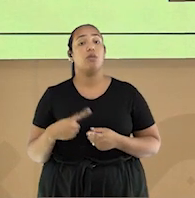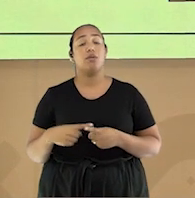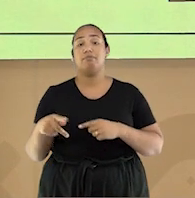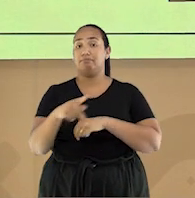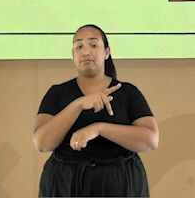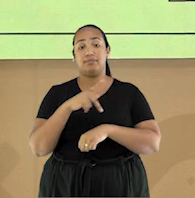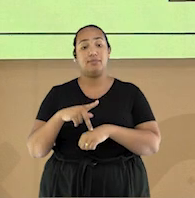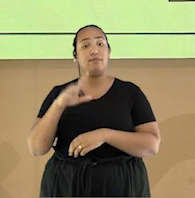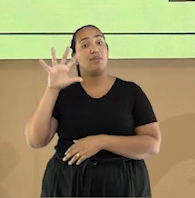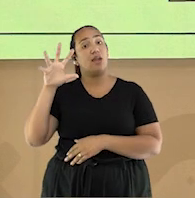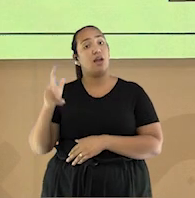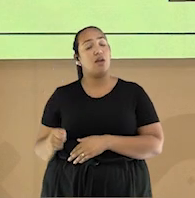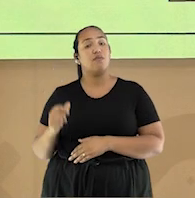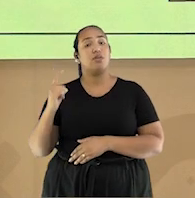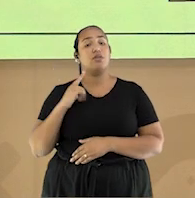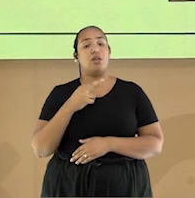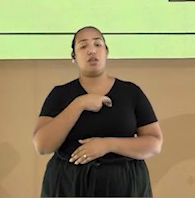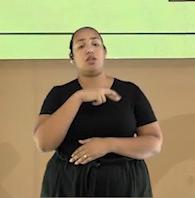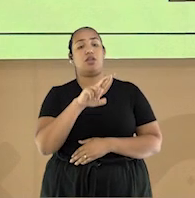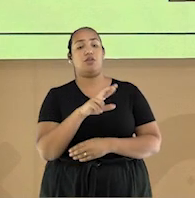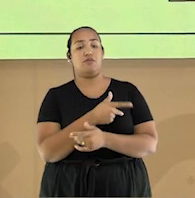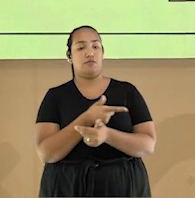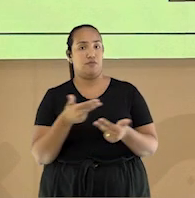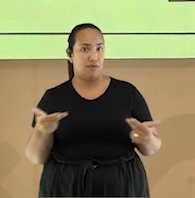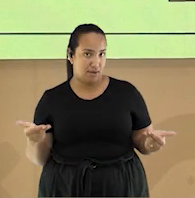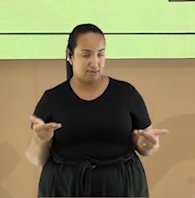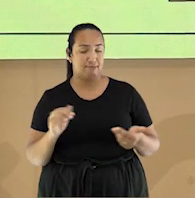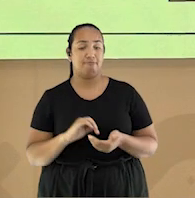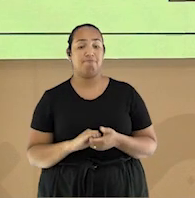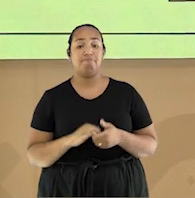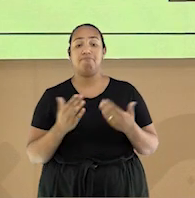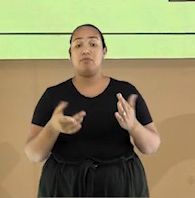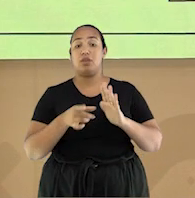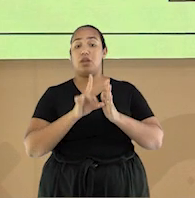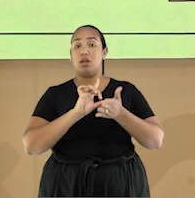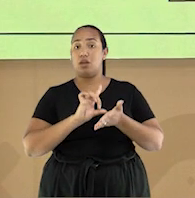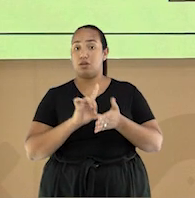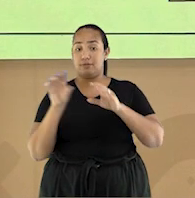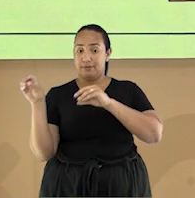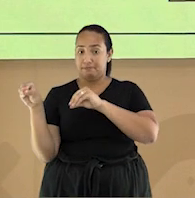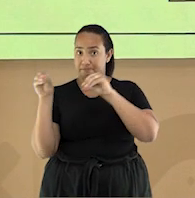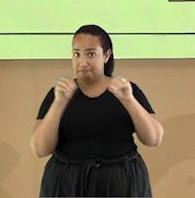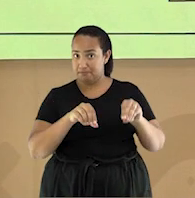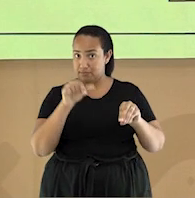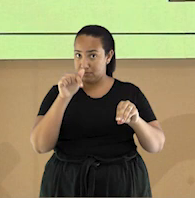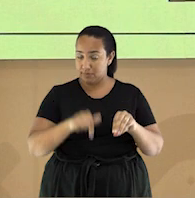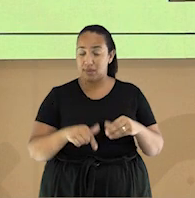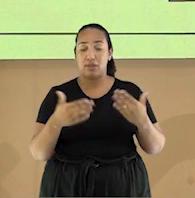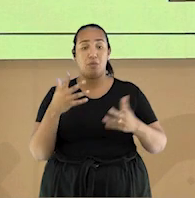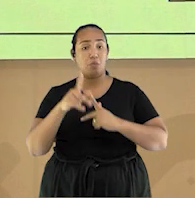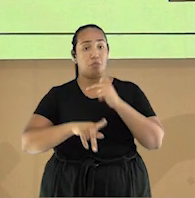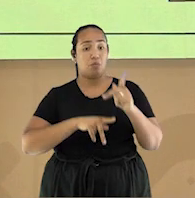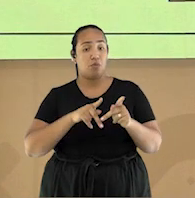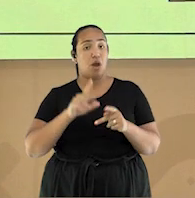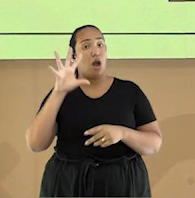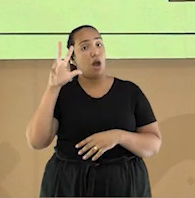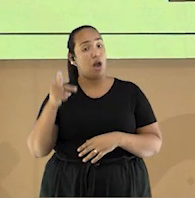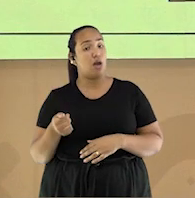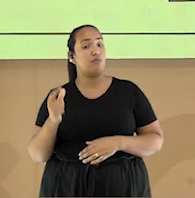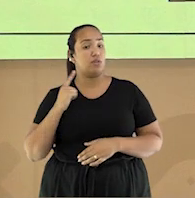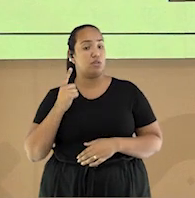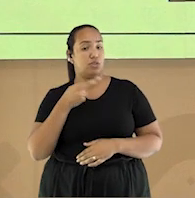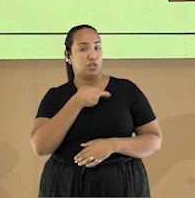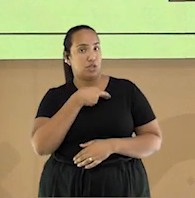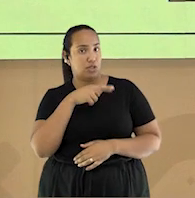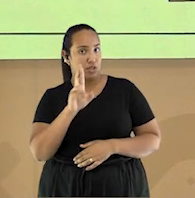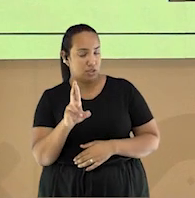religiões diferentes. Antes de vir para cá, os africanos escravizados seguiram uma religião, como a